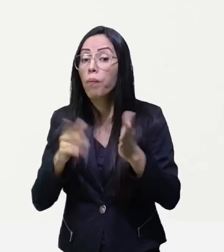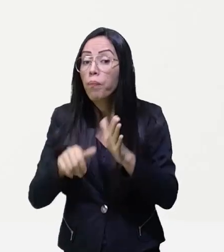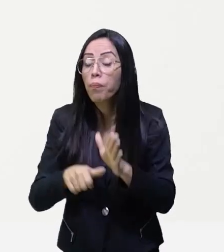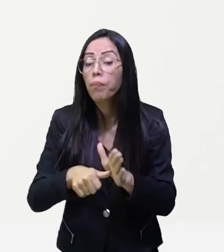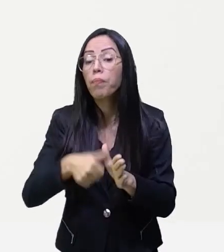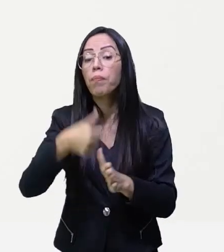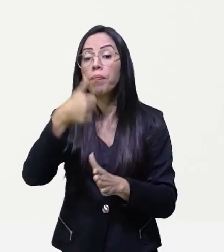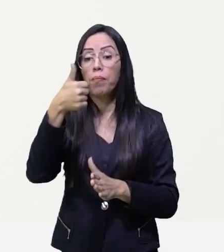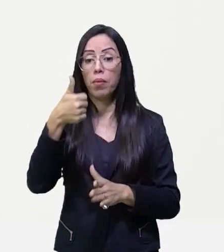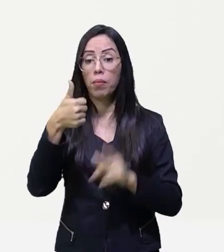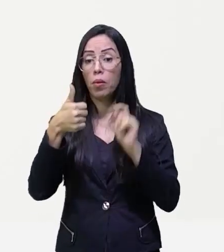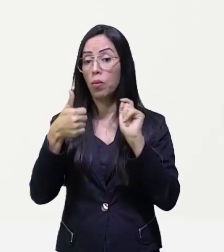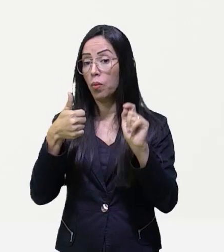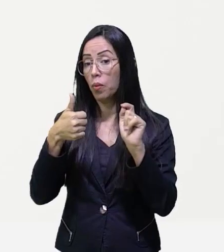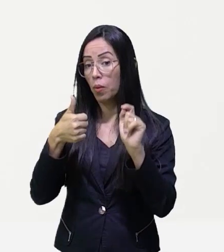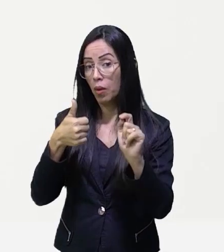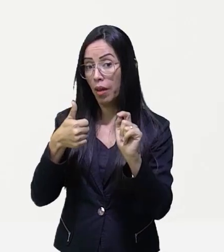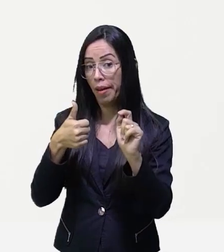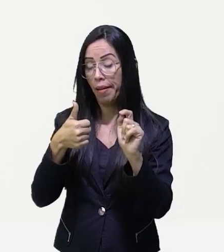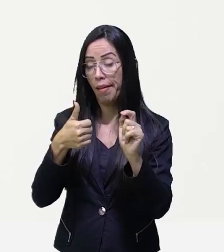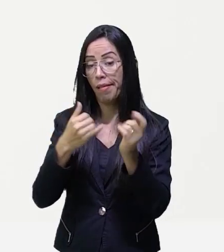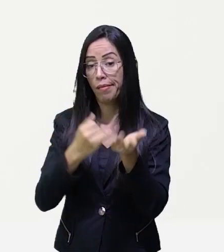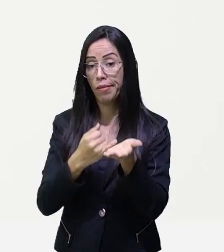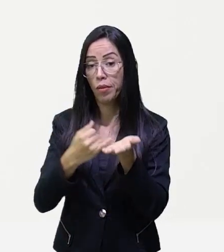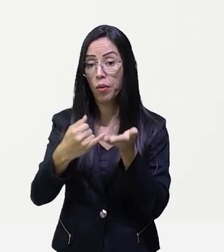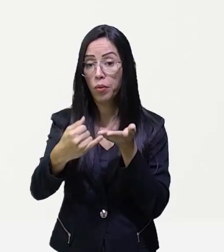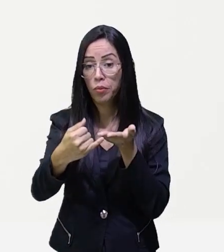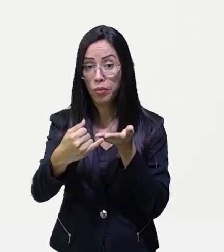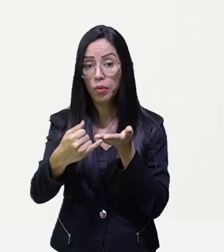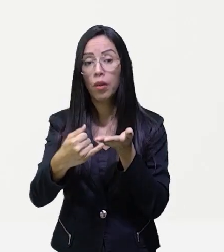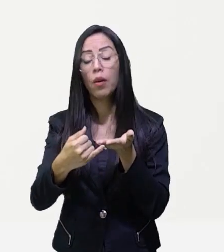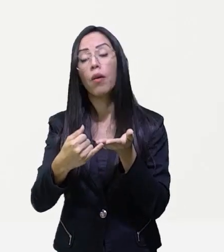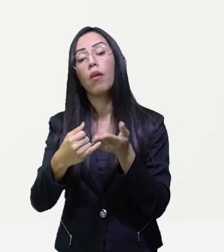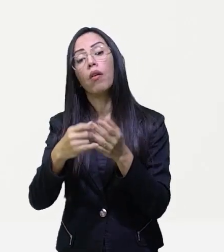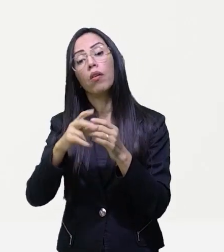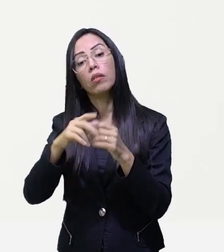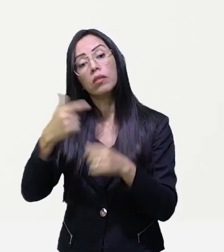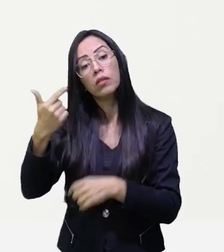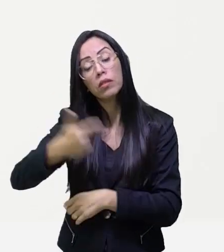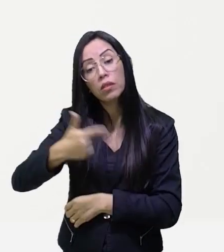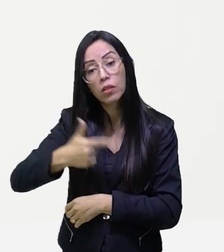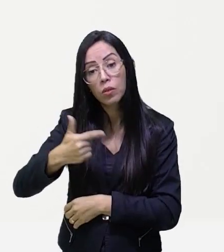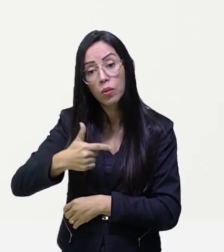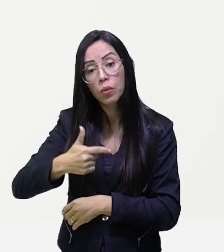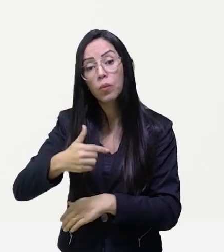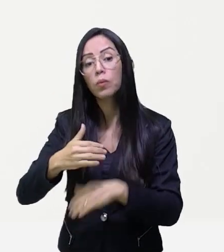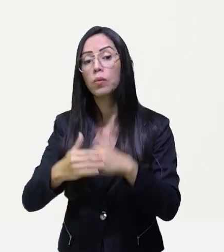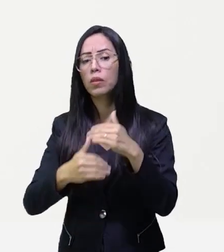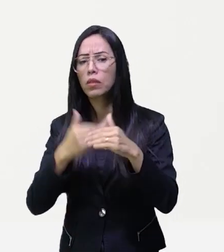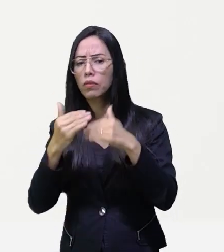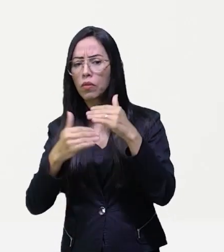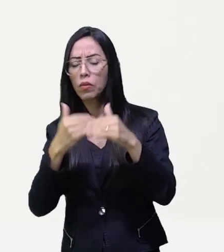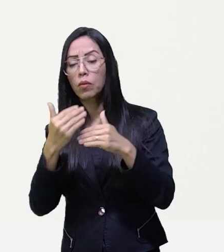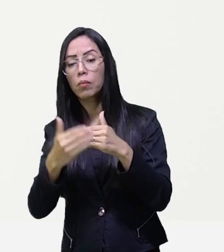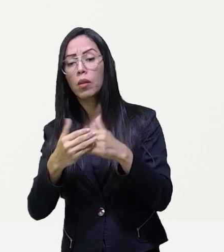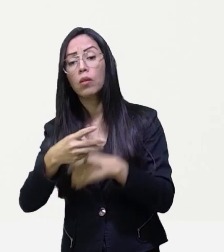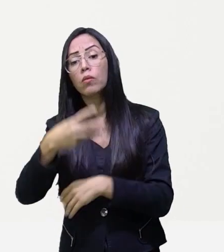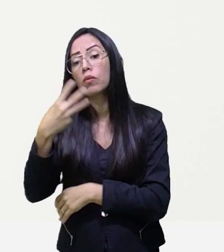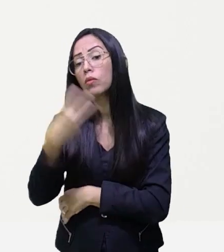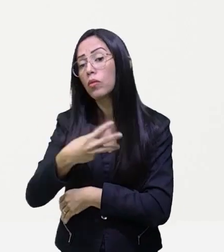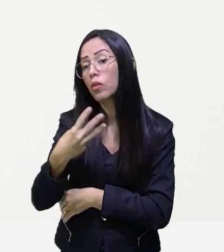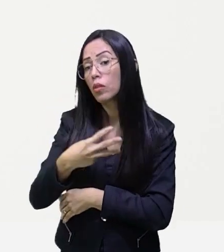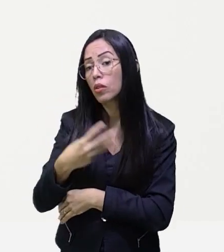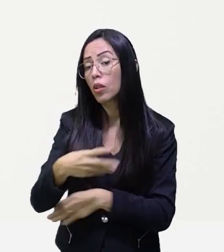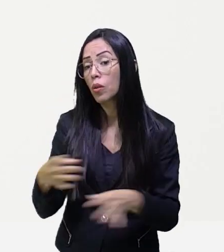aqui, uma introdução. Em seguida, eu tenho desenvolvimento. E eu finalizo com a